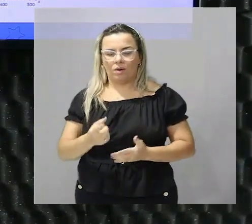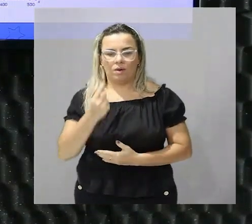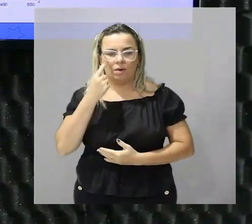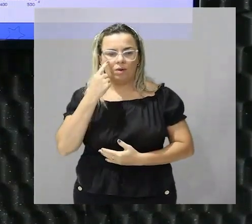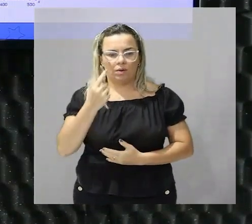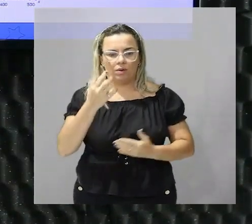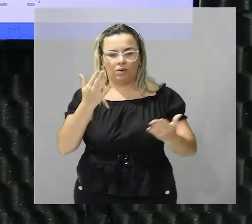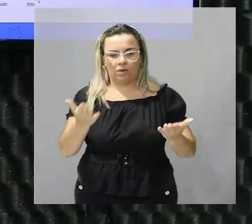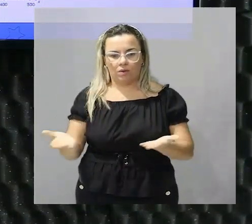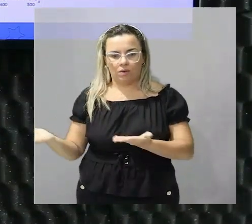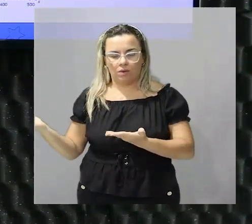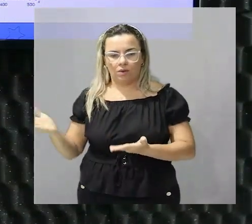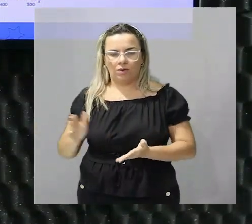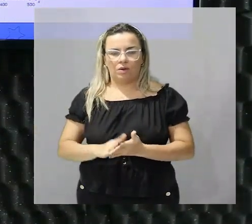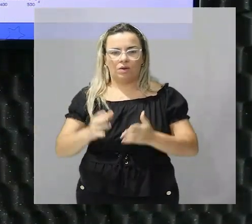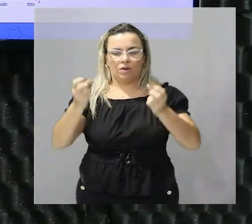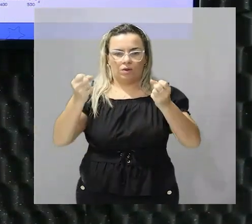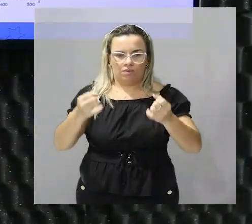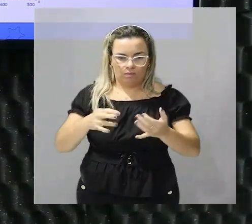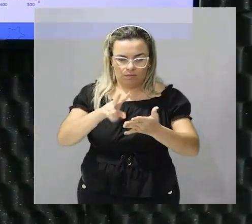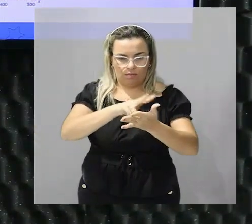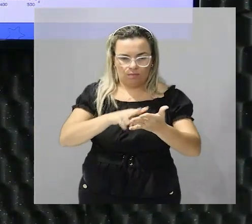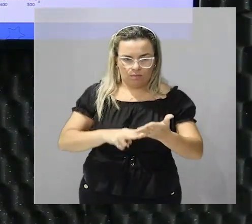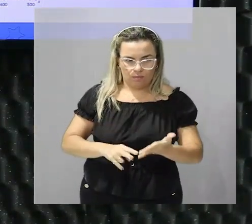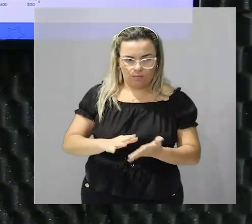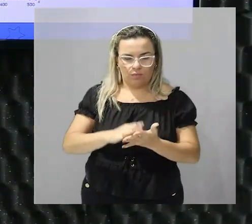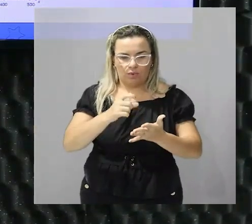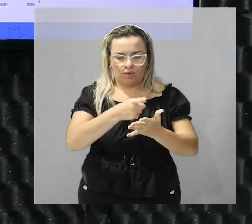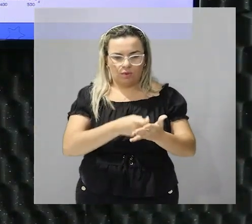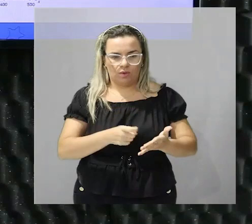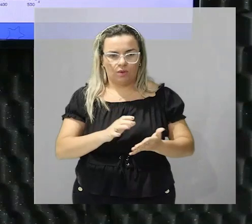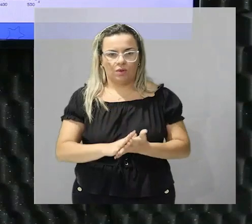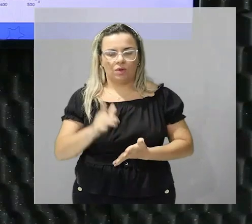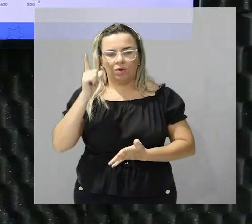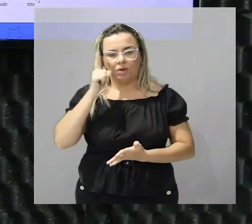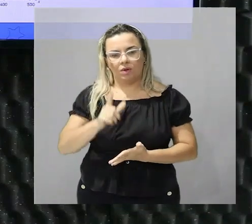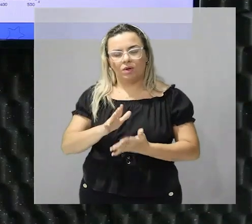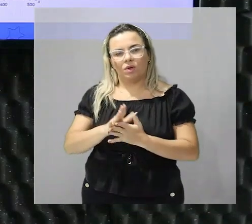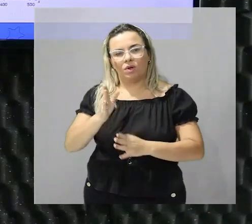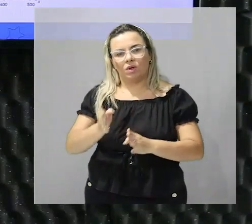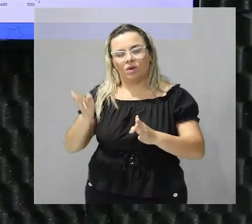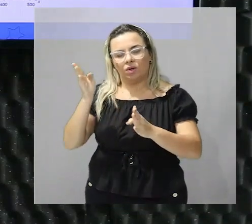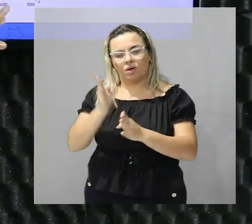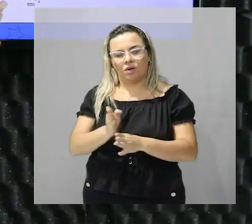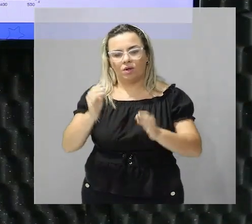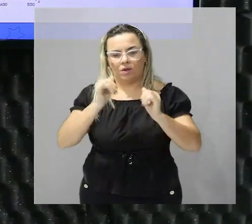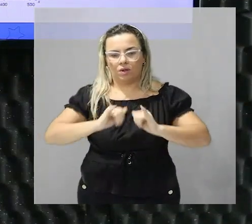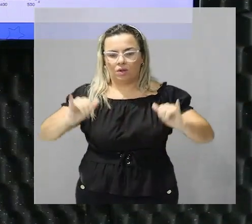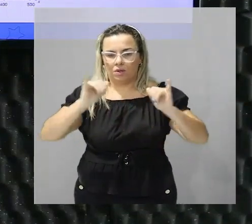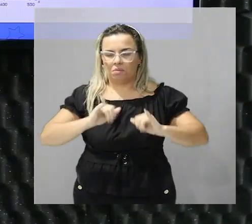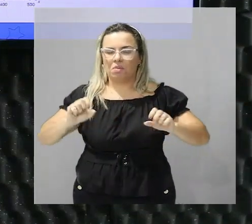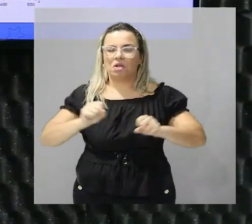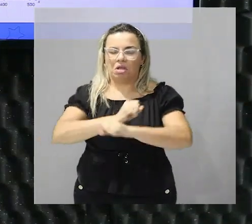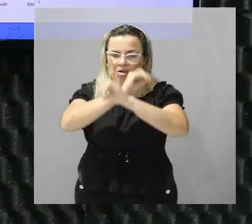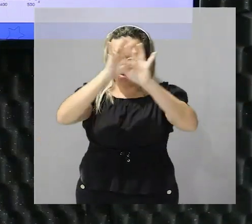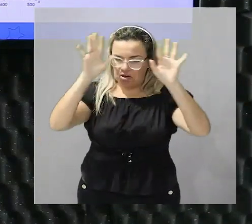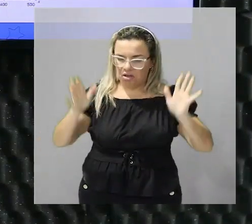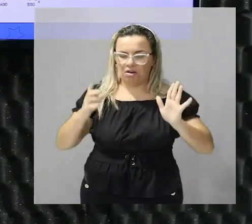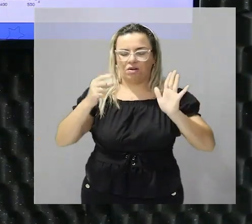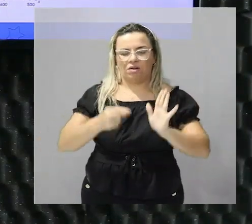Aqui, né, pela leitura do enunciado, a gente já consegue identificar cada informação, até porque ele está sendo bem claro aqui, tá?